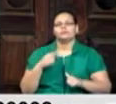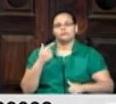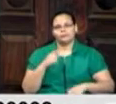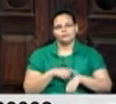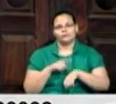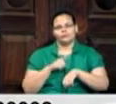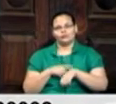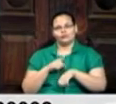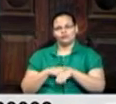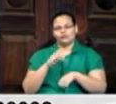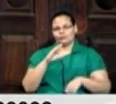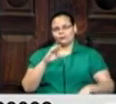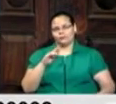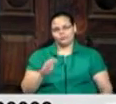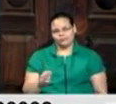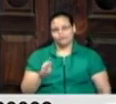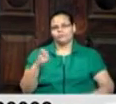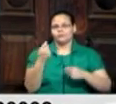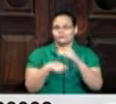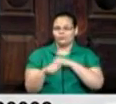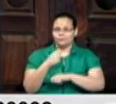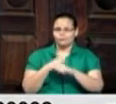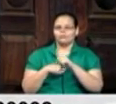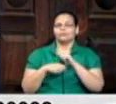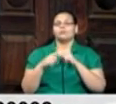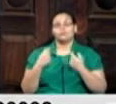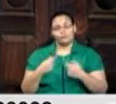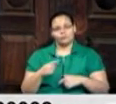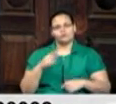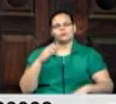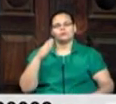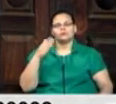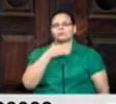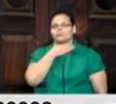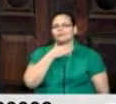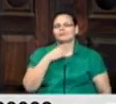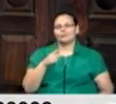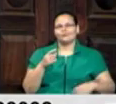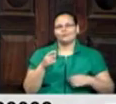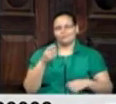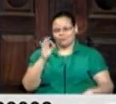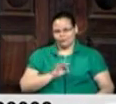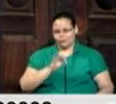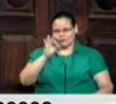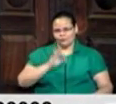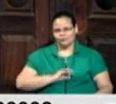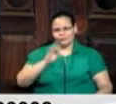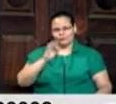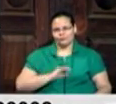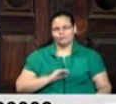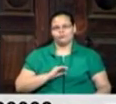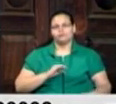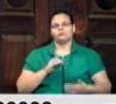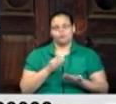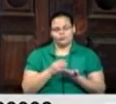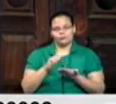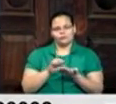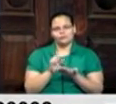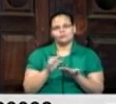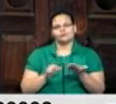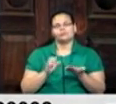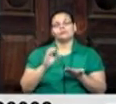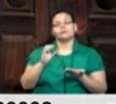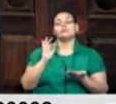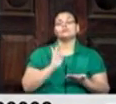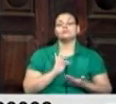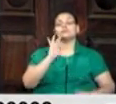nesse momento de crise econômica. Abrir mão de um percentual, de uma parte das suas isenções, para depois,